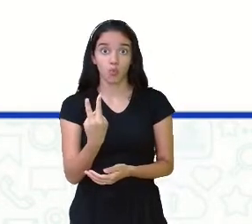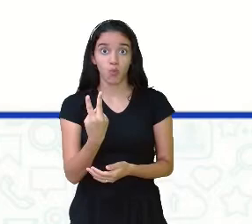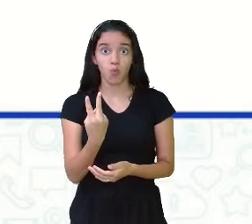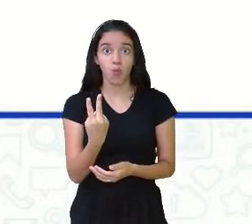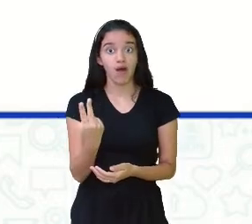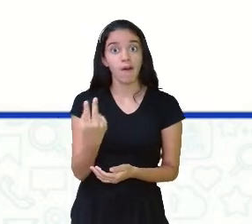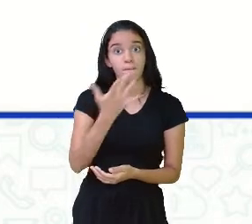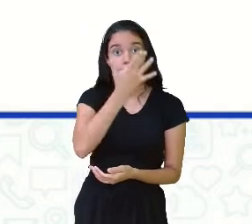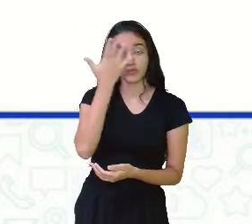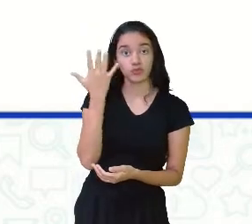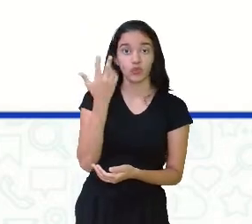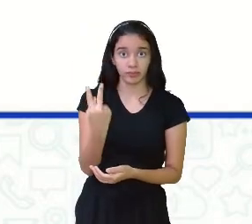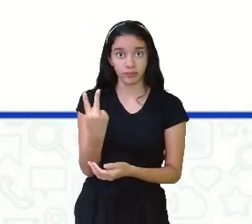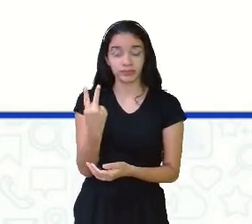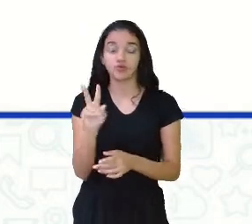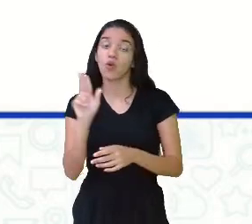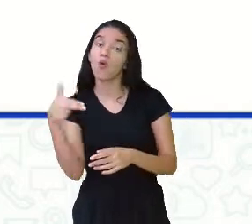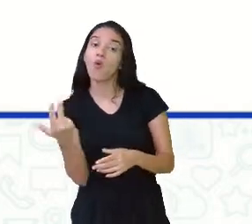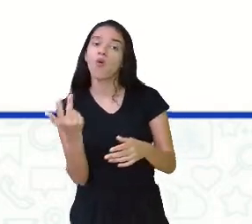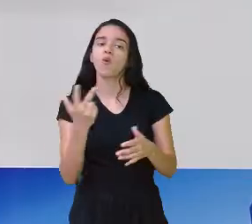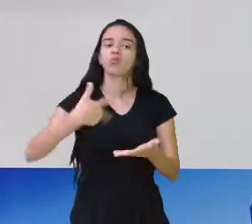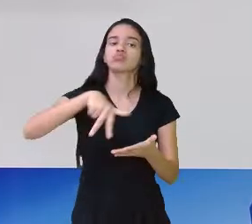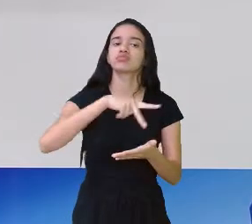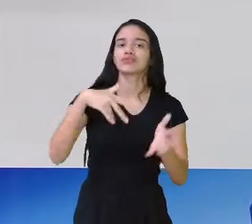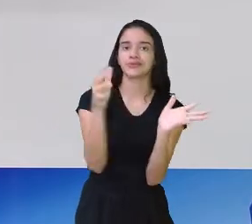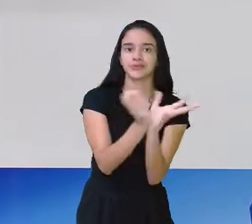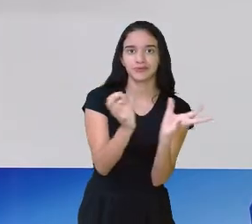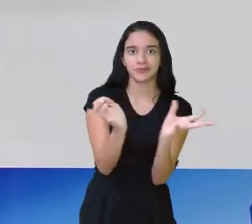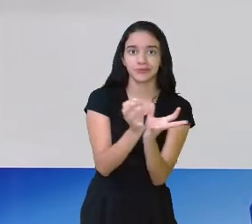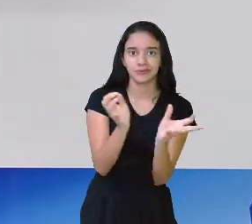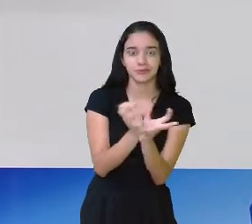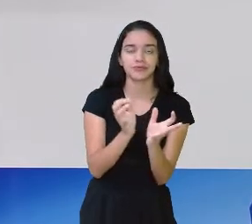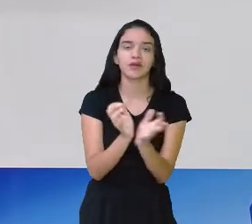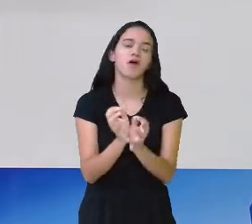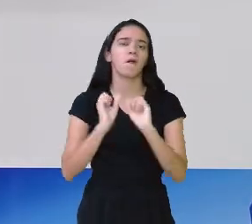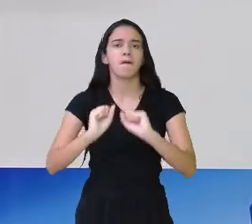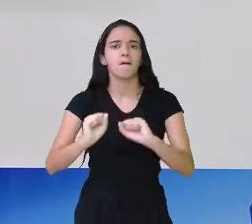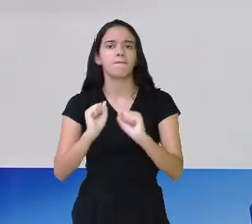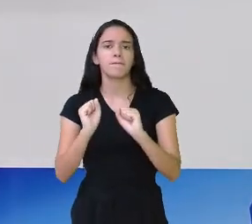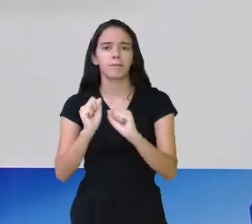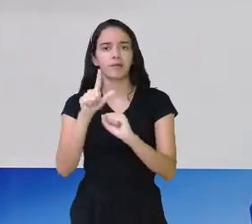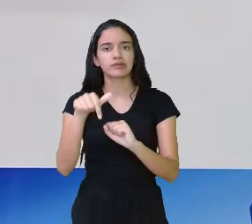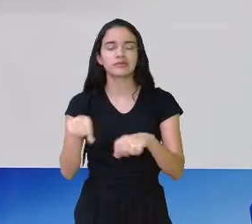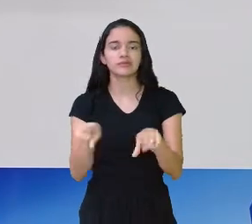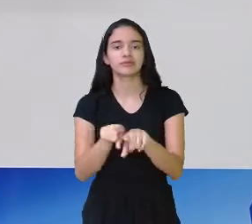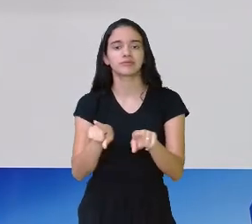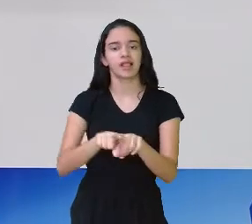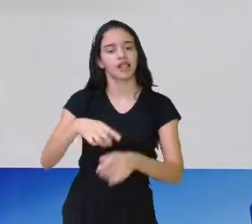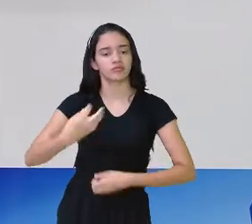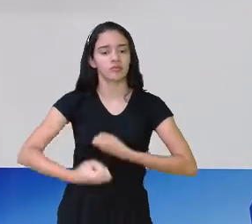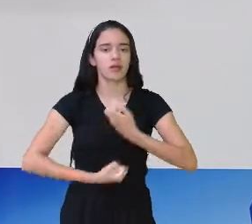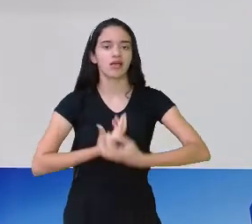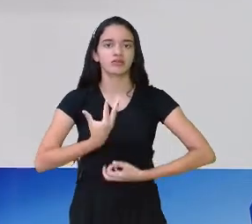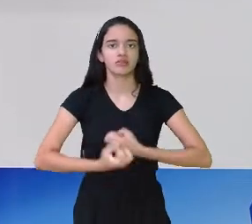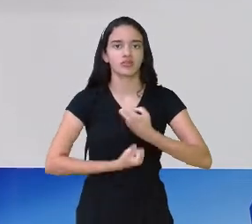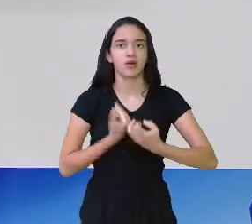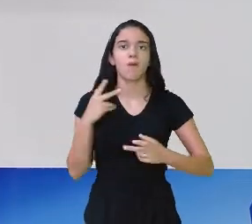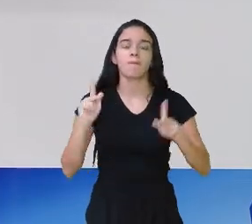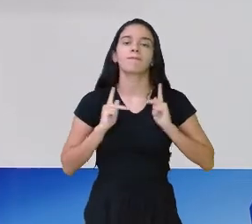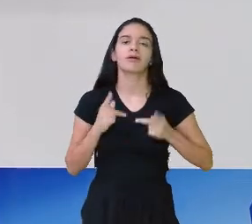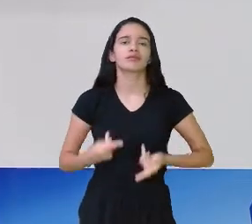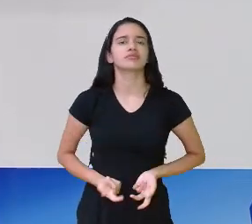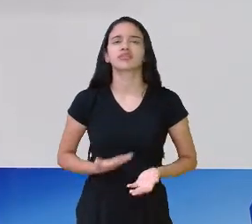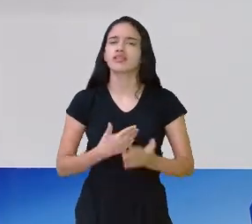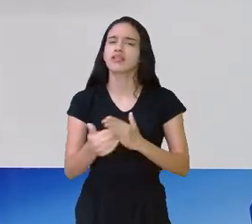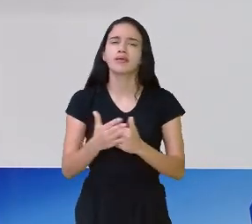grupo, né? Exato. E isso tanto vale para a dança enquanto expressão humana,